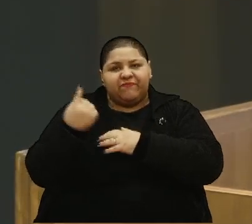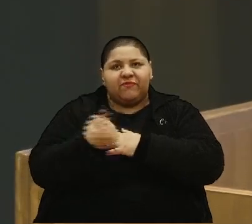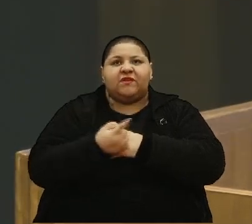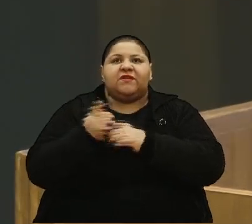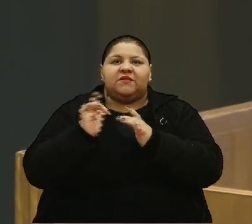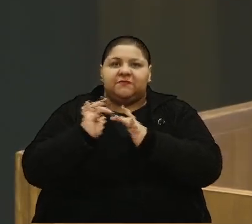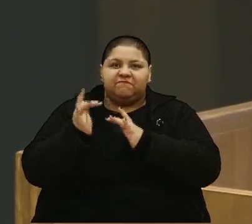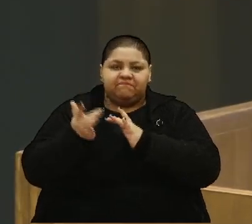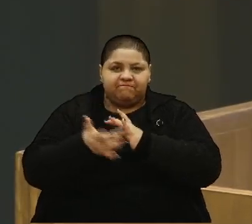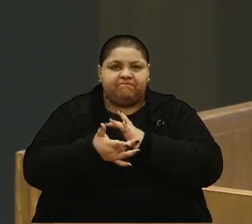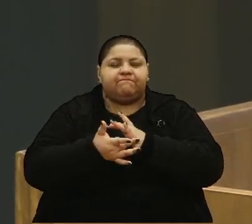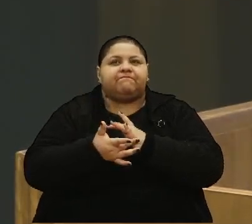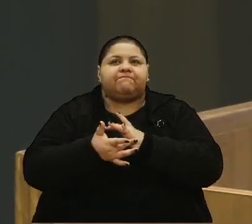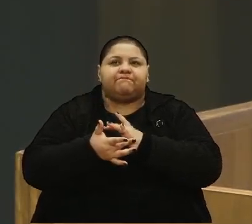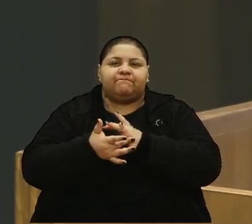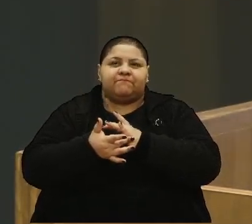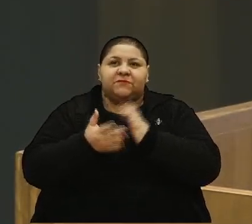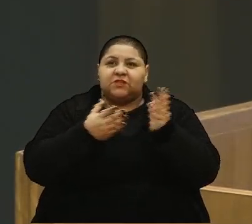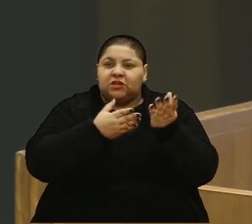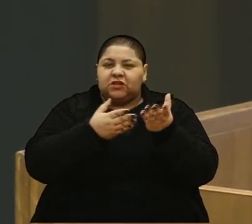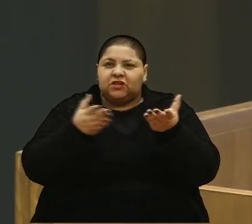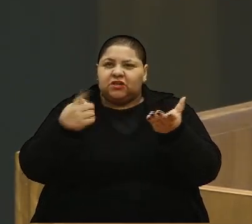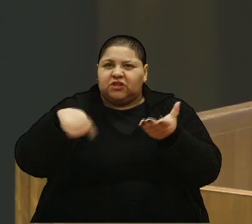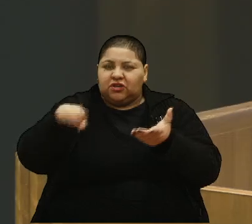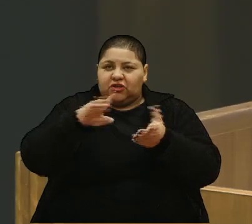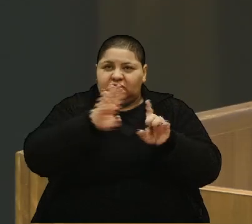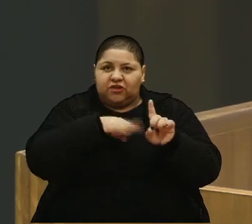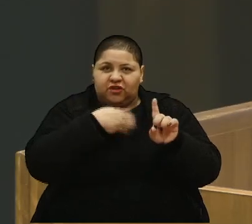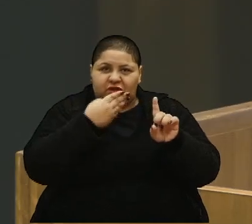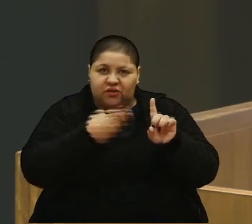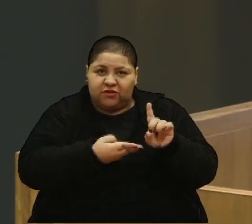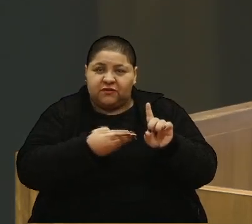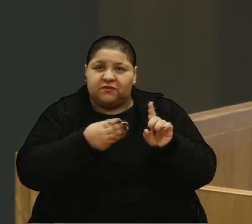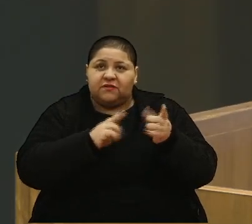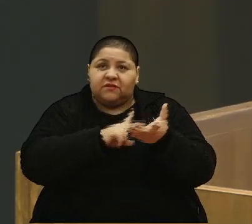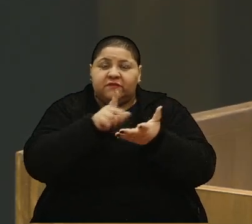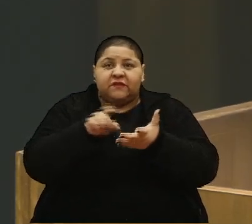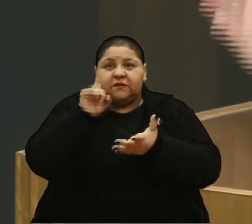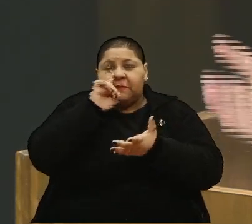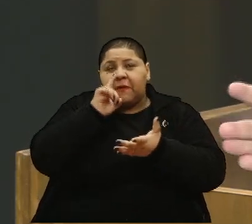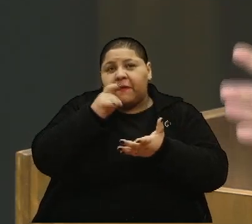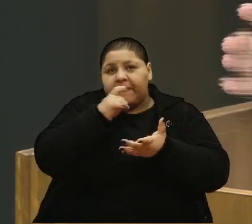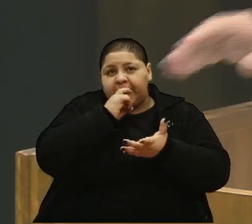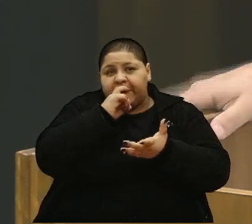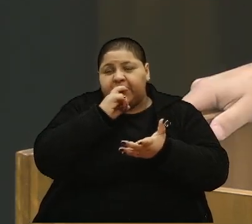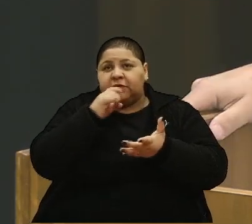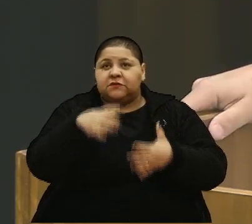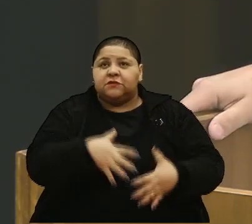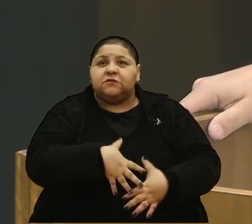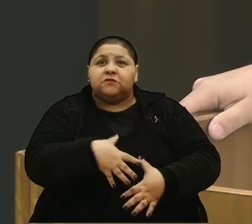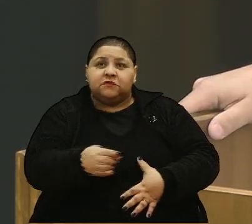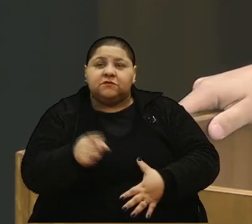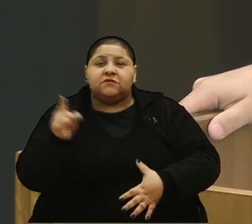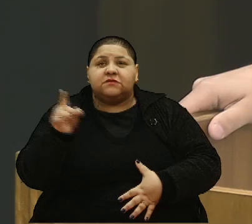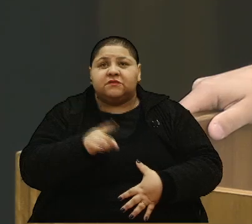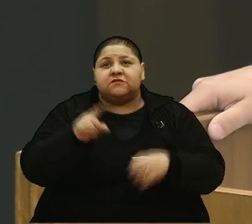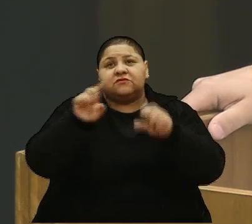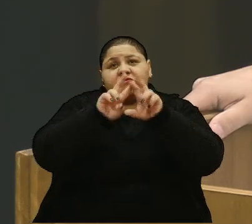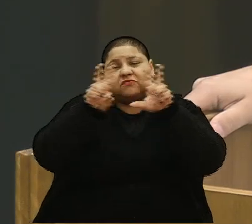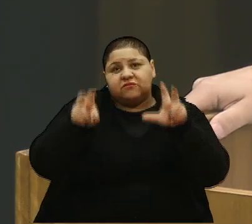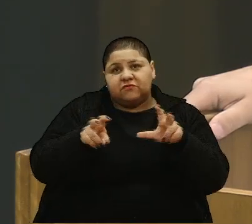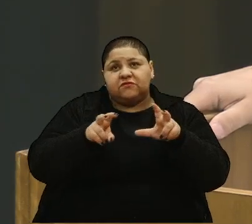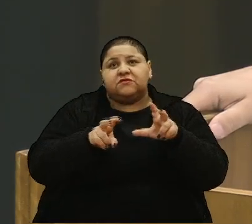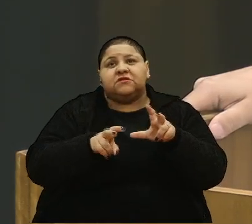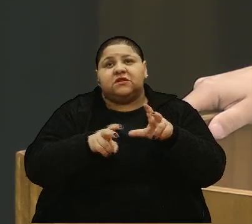redes sociais. E nós estamos homenageando ontem vários pais e mães aqui com as suas crianças, que é o tema